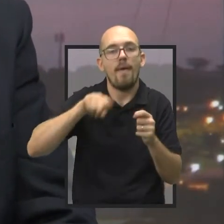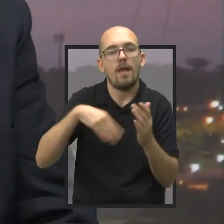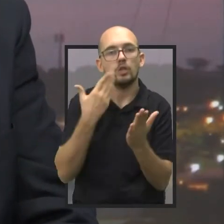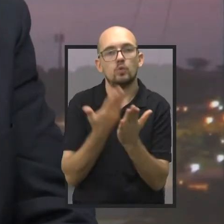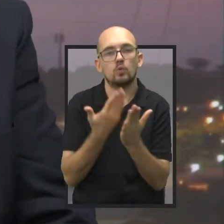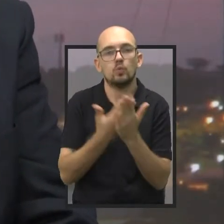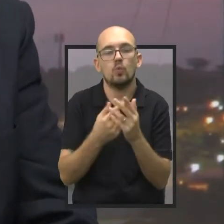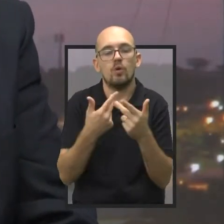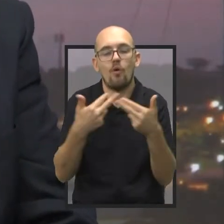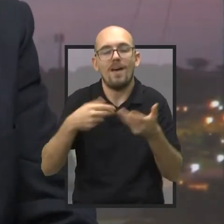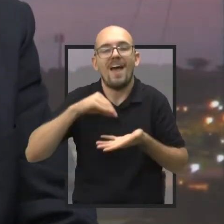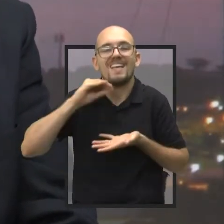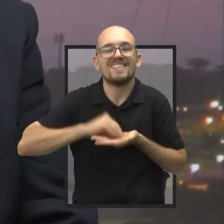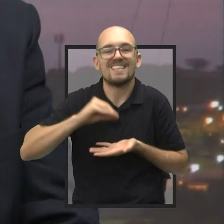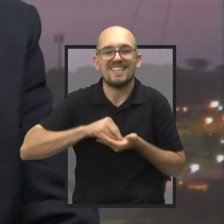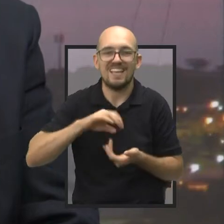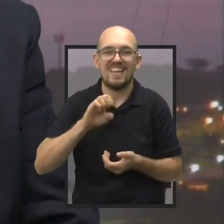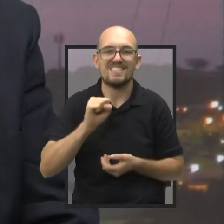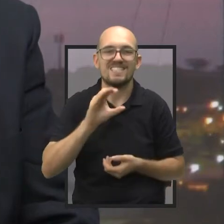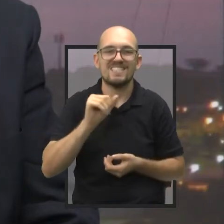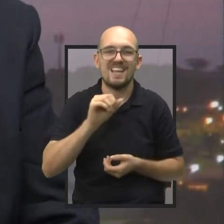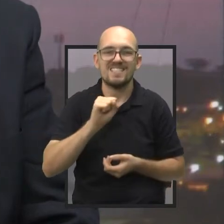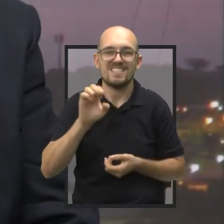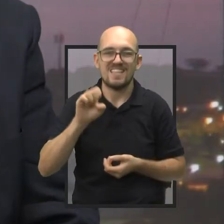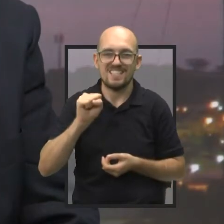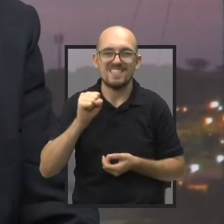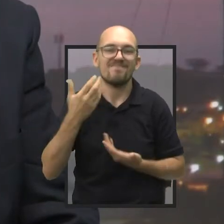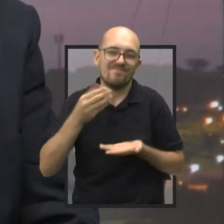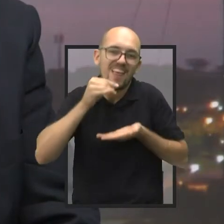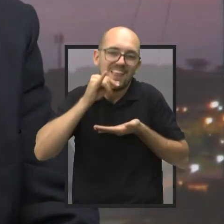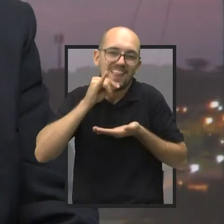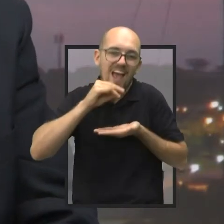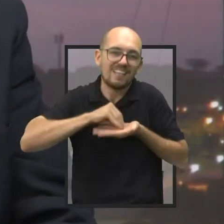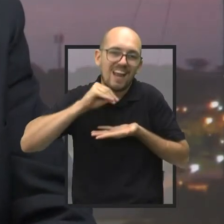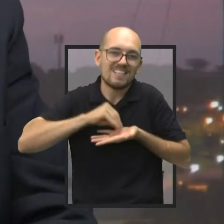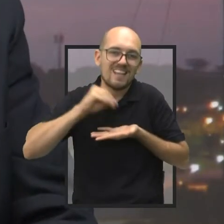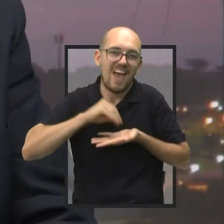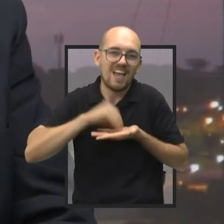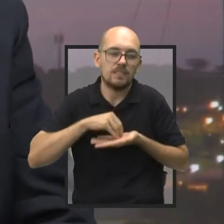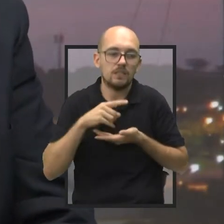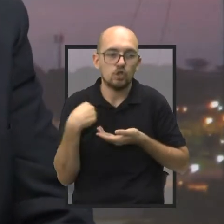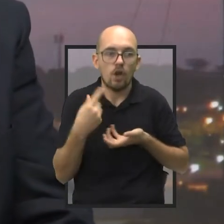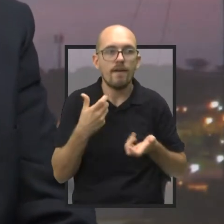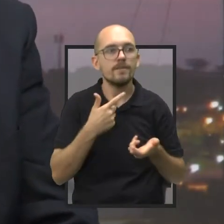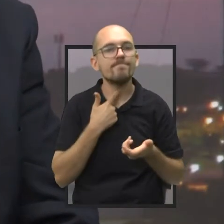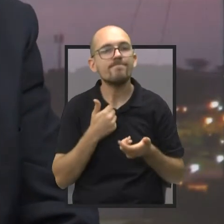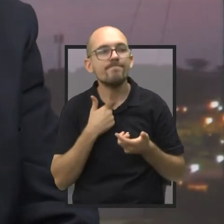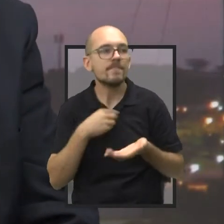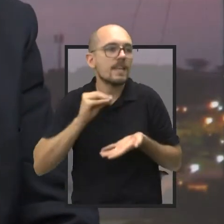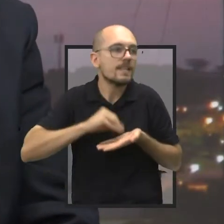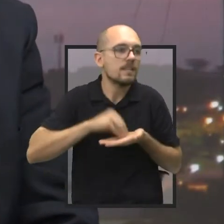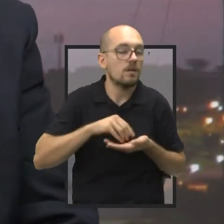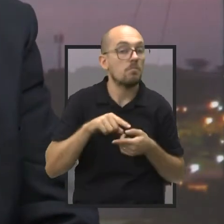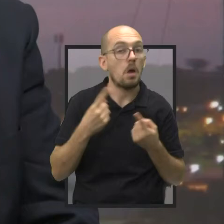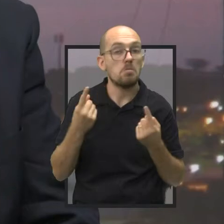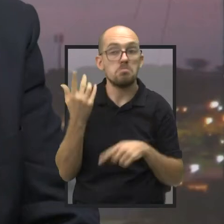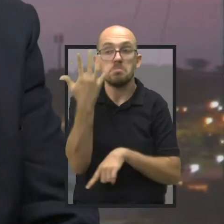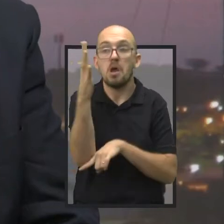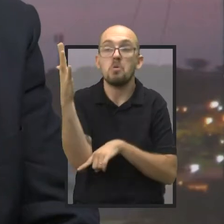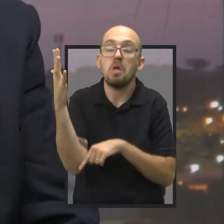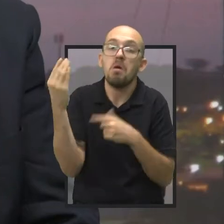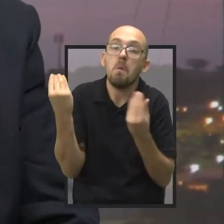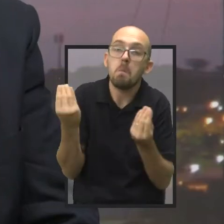ciência da escassez, ou seja, temos as necessidades, porém recursos finitos. Então o